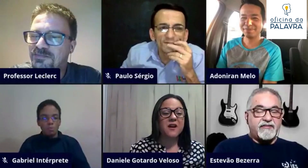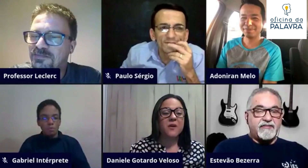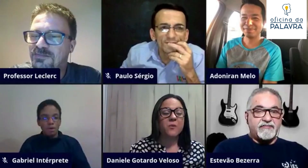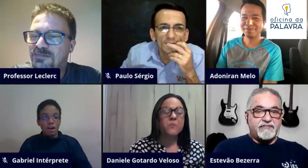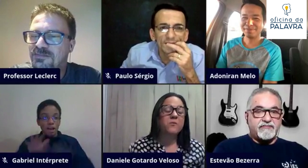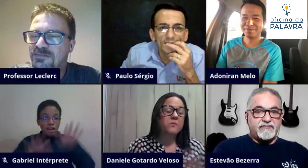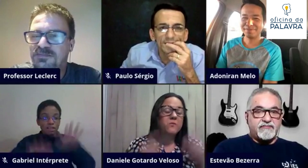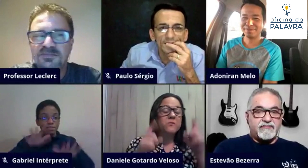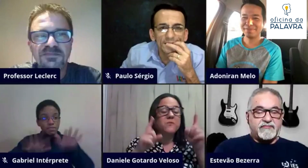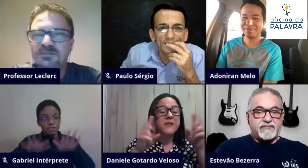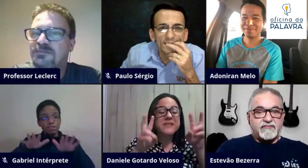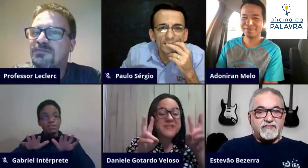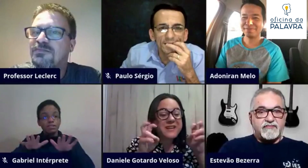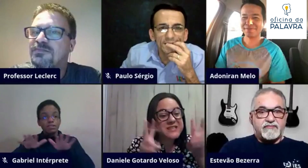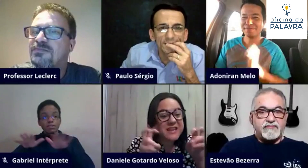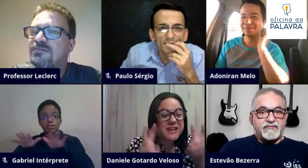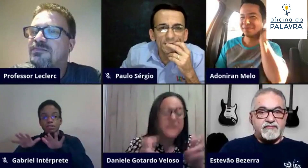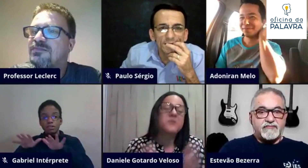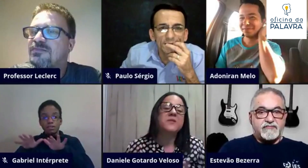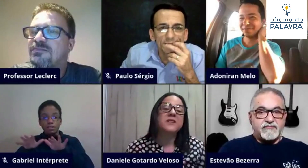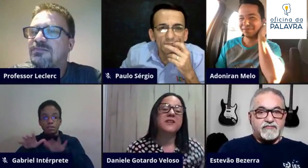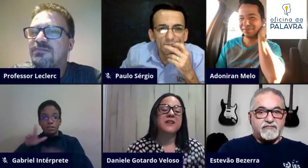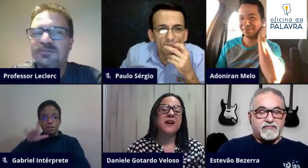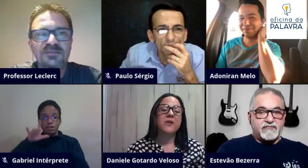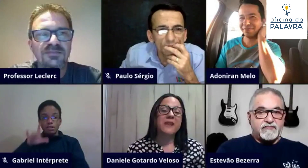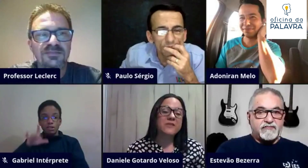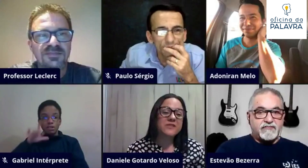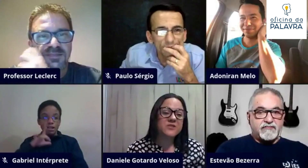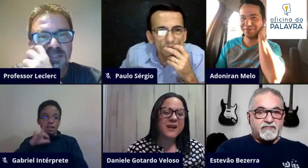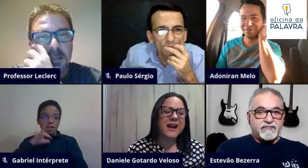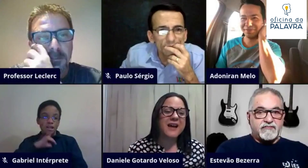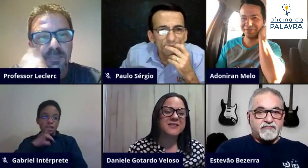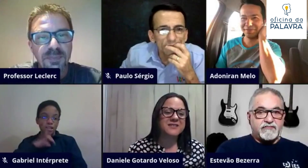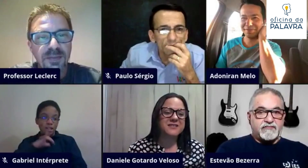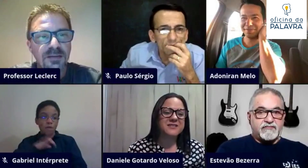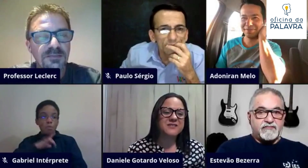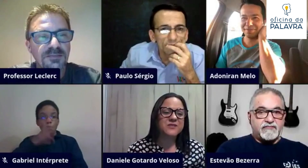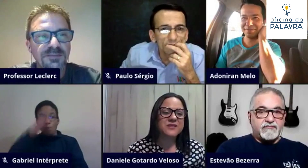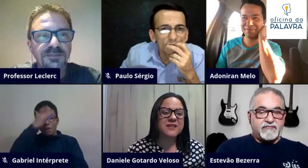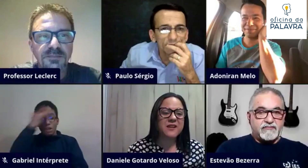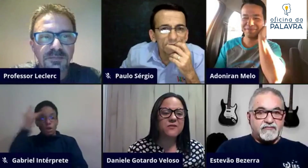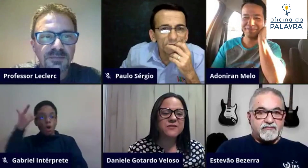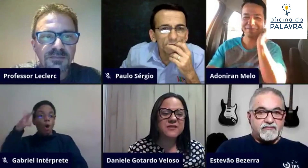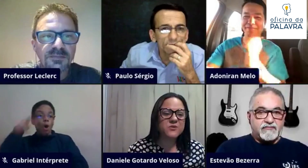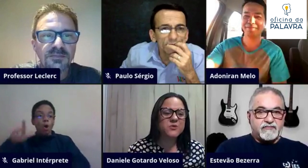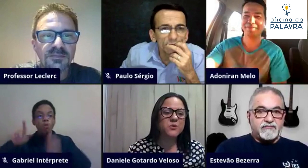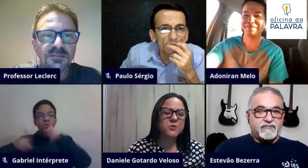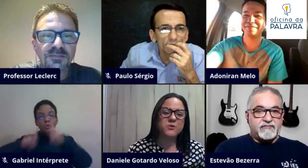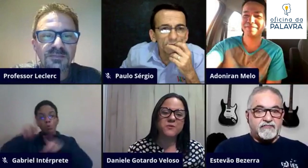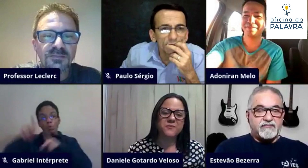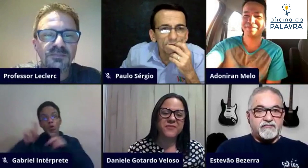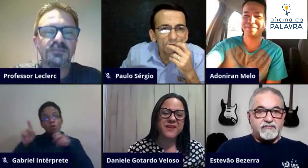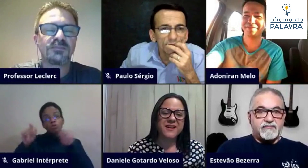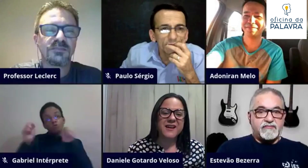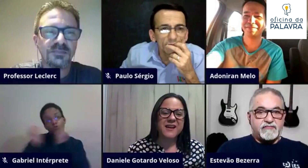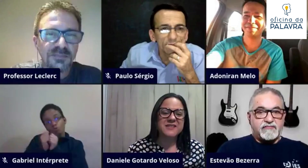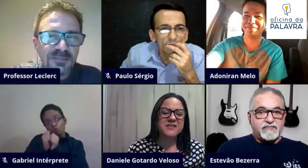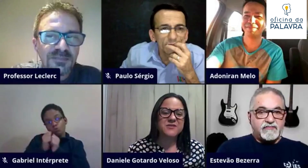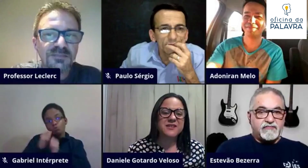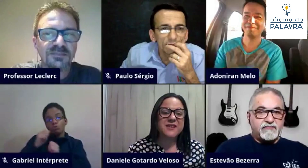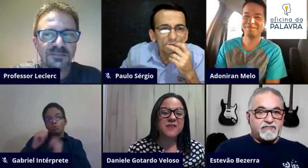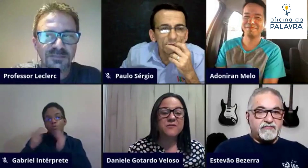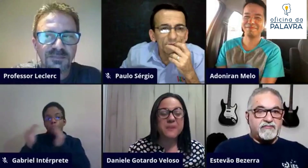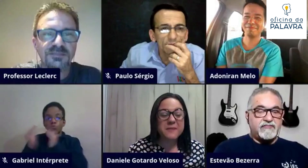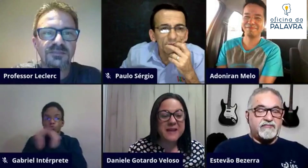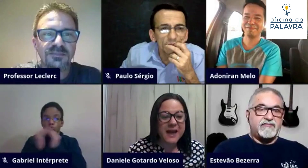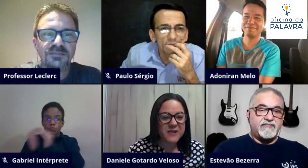tem um estrangeiro ao lado da sua casa, às vezes você tem um vizinho surdo, às vezes